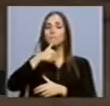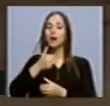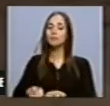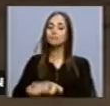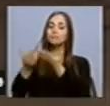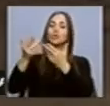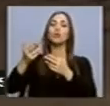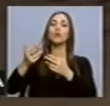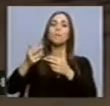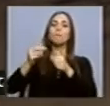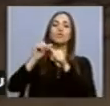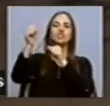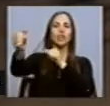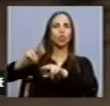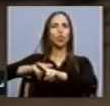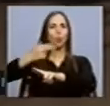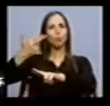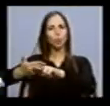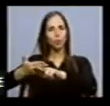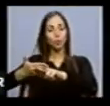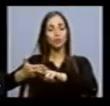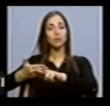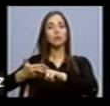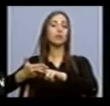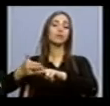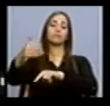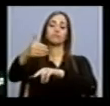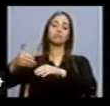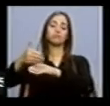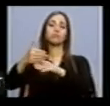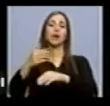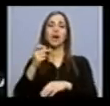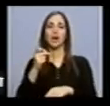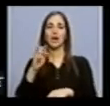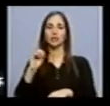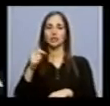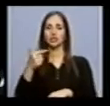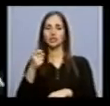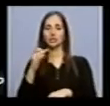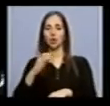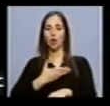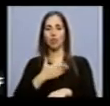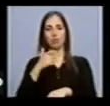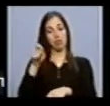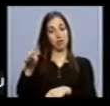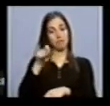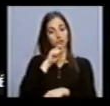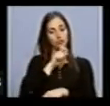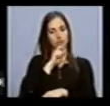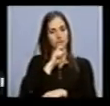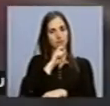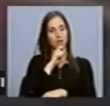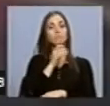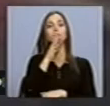agora. Precisamente onde hoje encontramos a cintura de asteroides. E, portanto, o que diz esta teoria é que vai